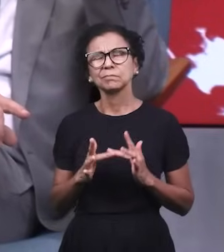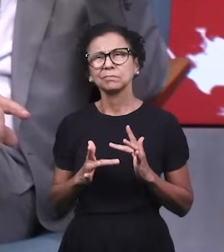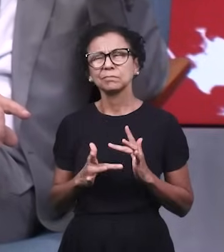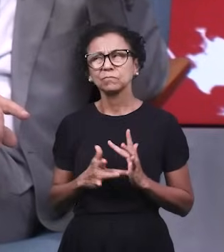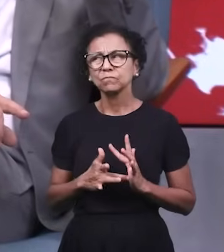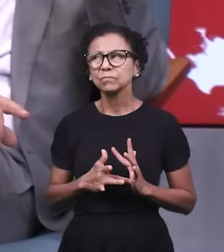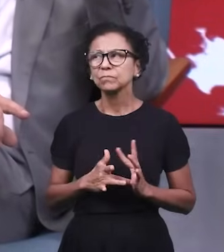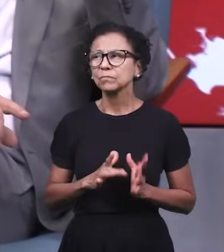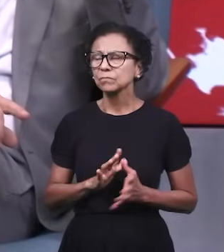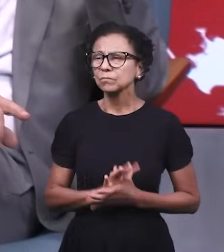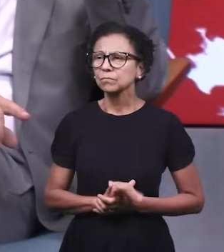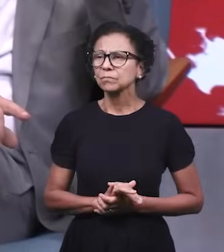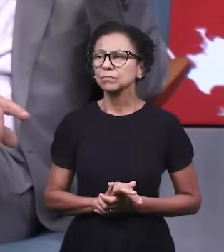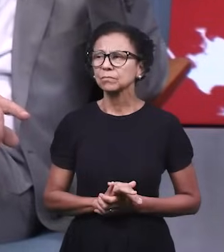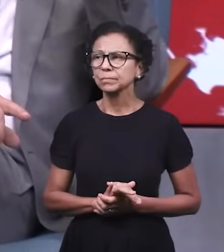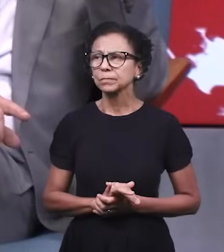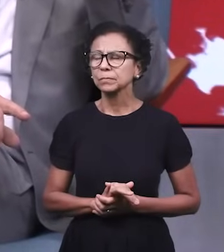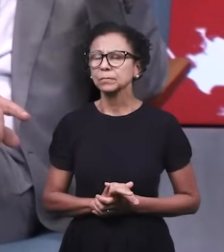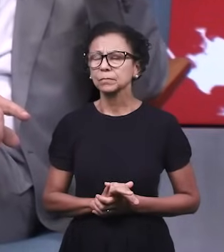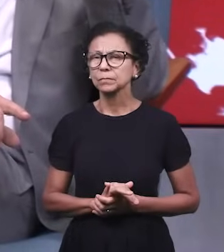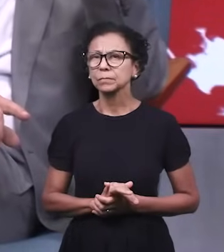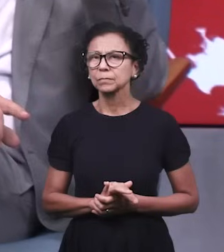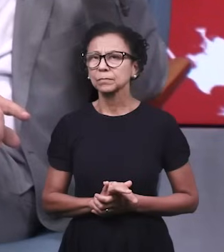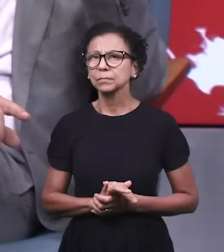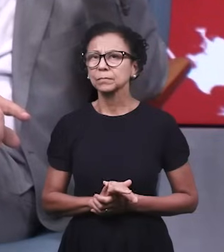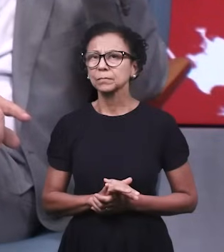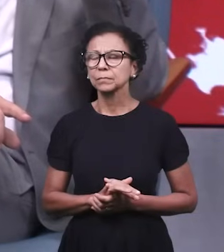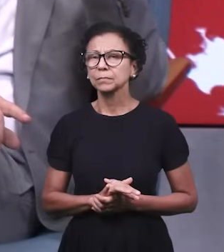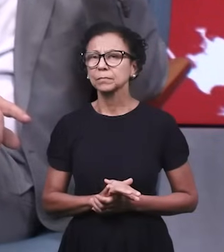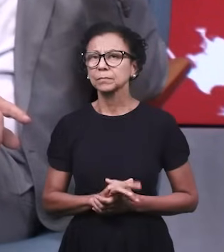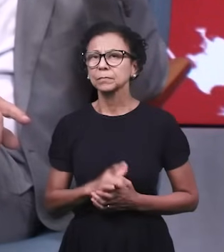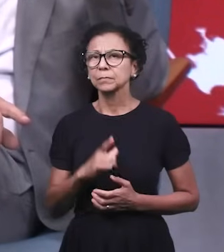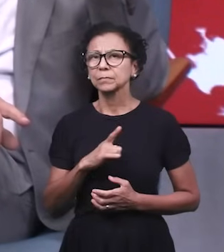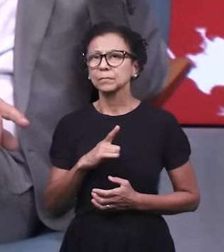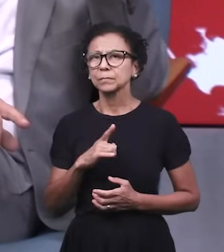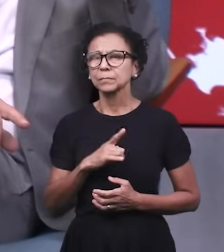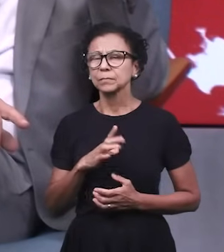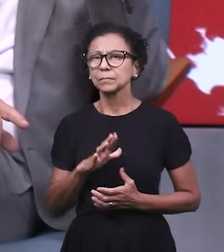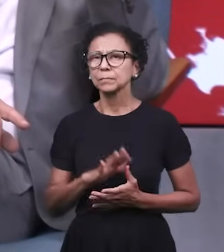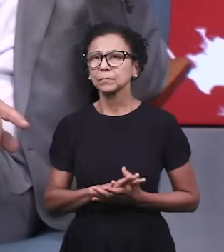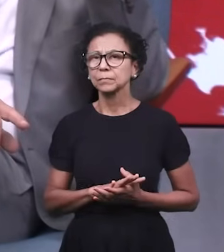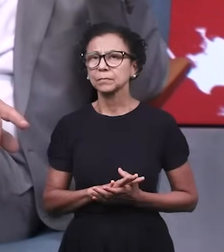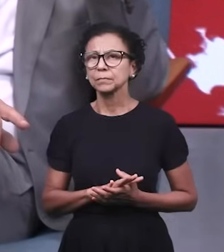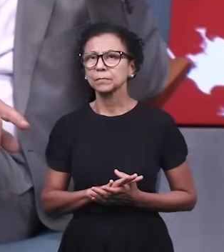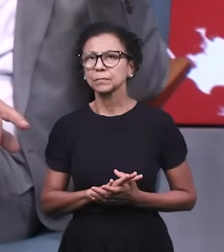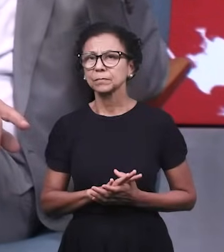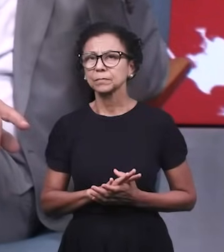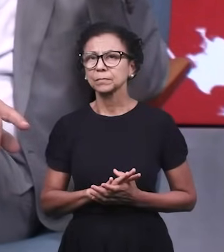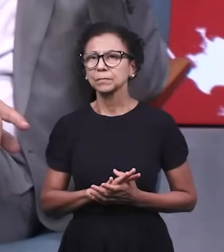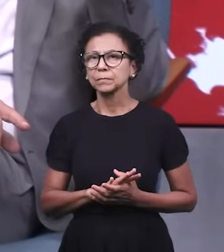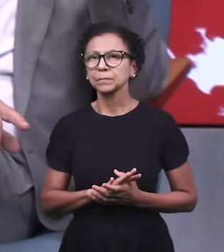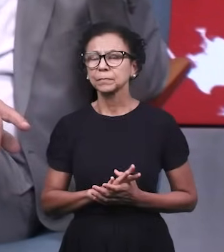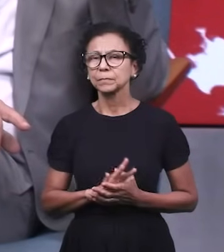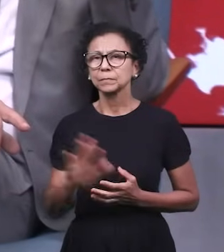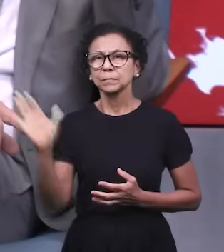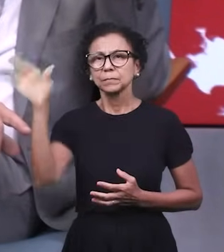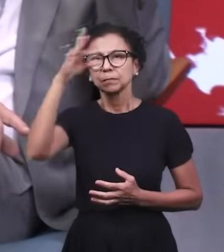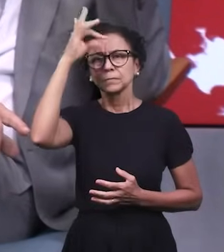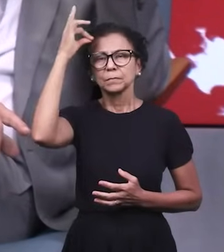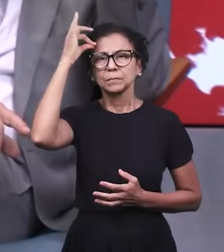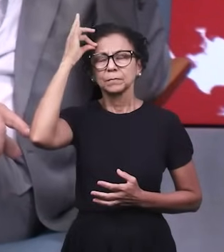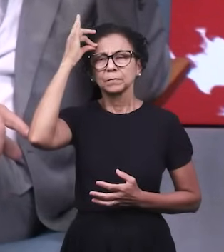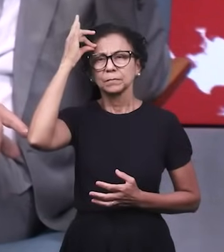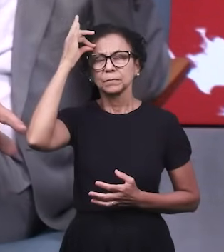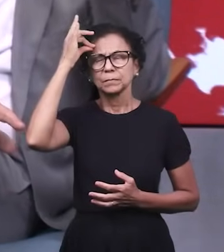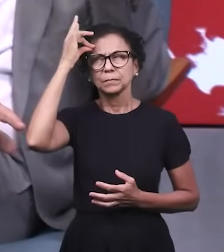de espíritos no seu ministério? E o dom de línguas? Jesus